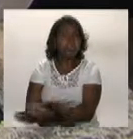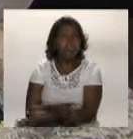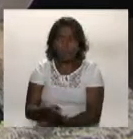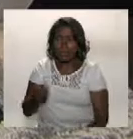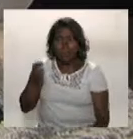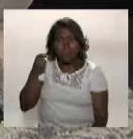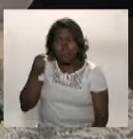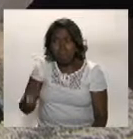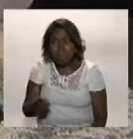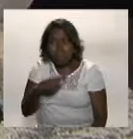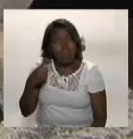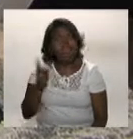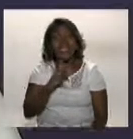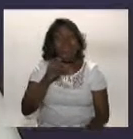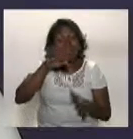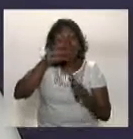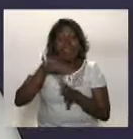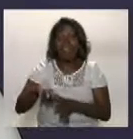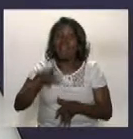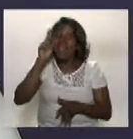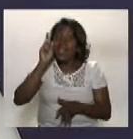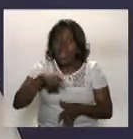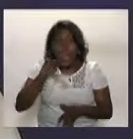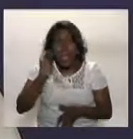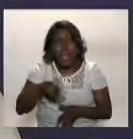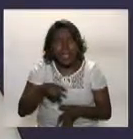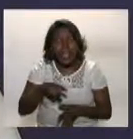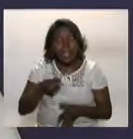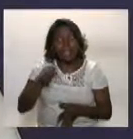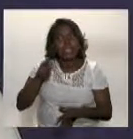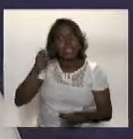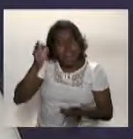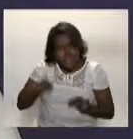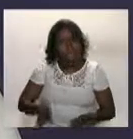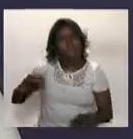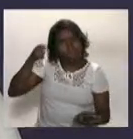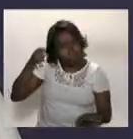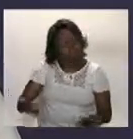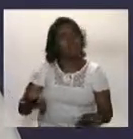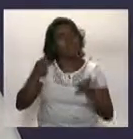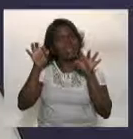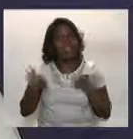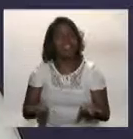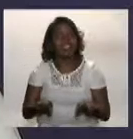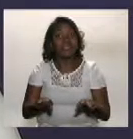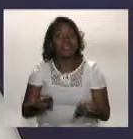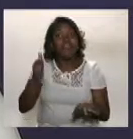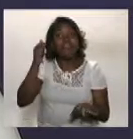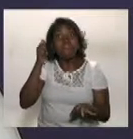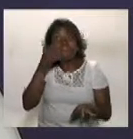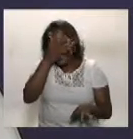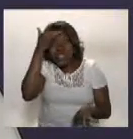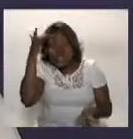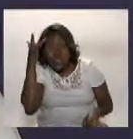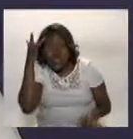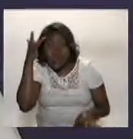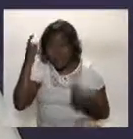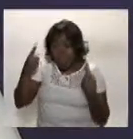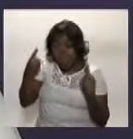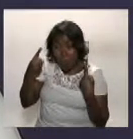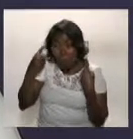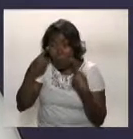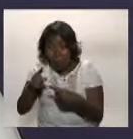Brasil, ao longo da sua história, tem demonstrado o malefício da impunidade. Não